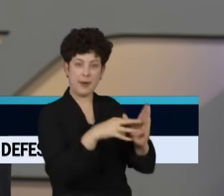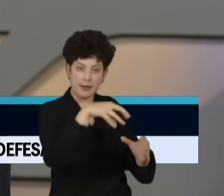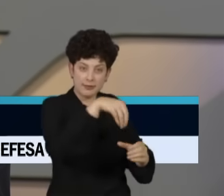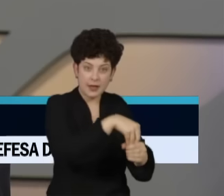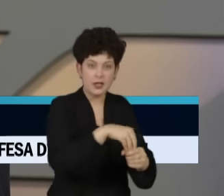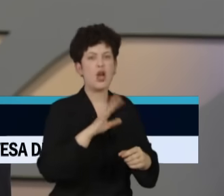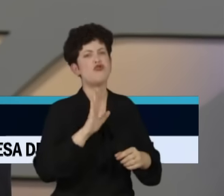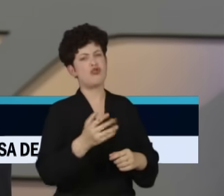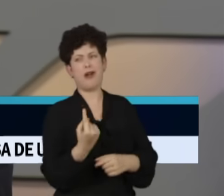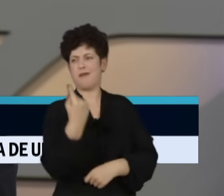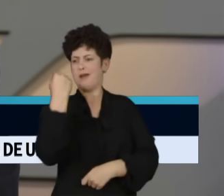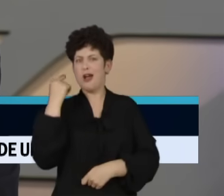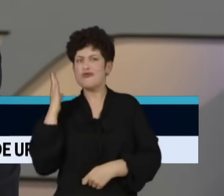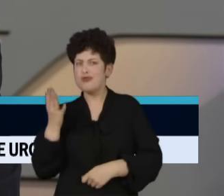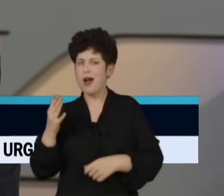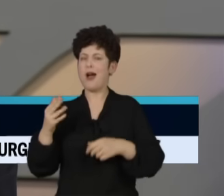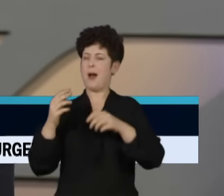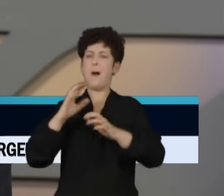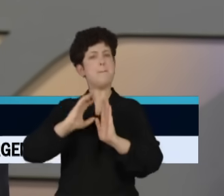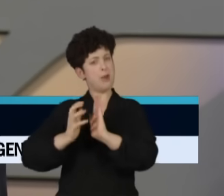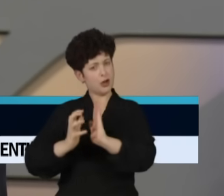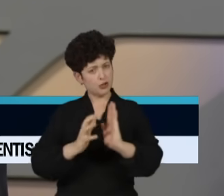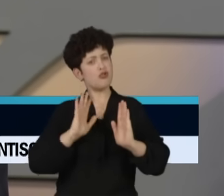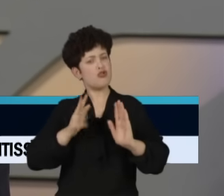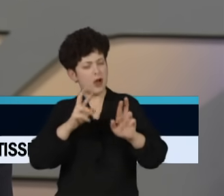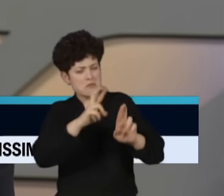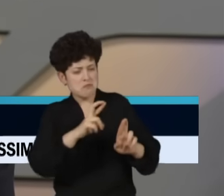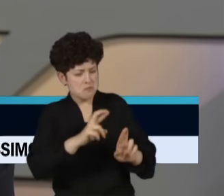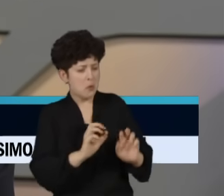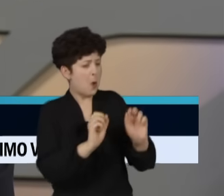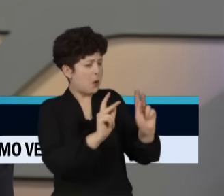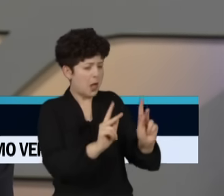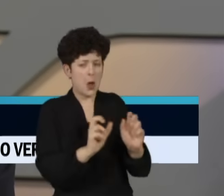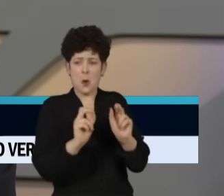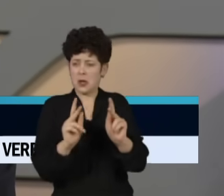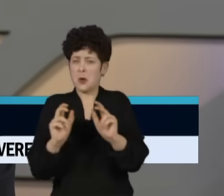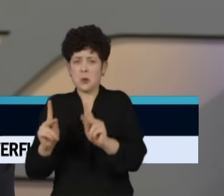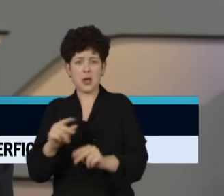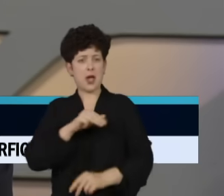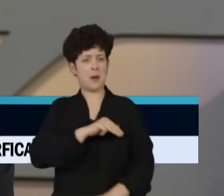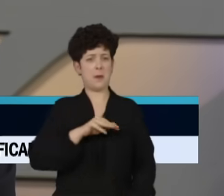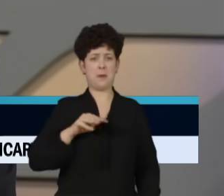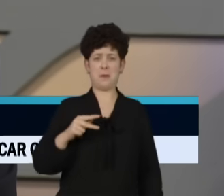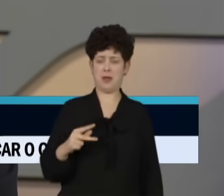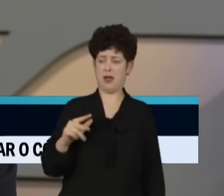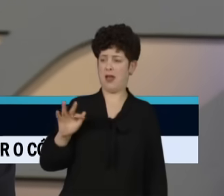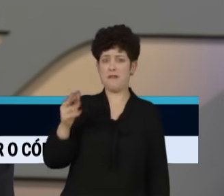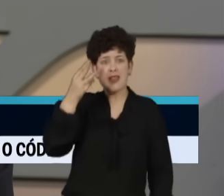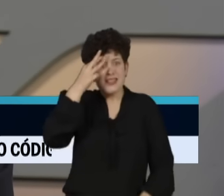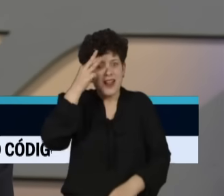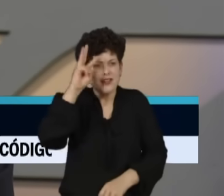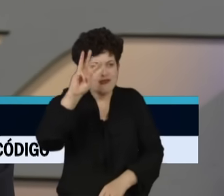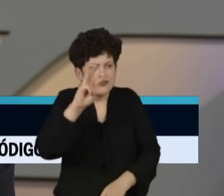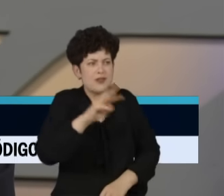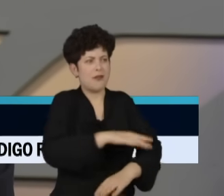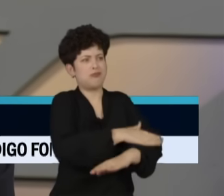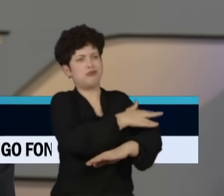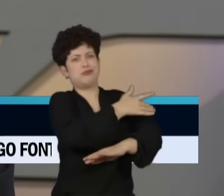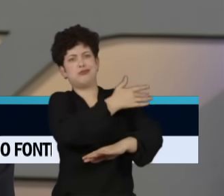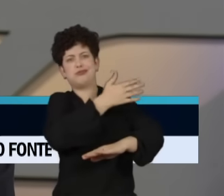fiscalizada pelos partidos, como a reportagem mostrou, o Ministério Público Federal ficou três dias eh